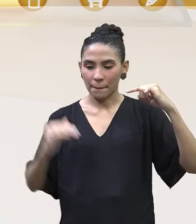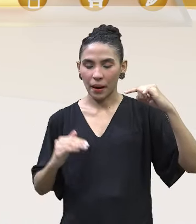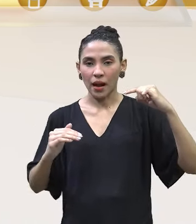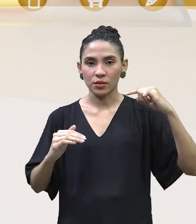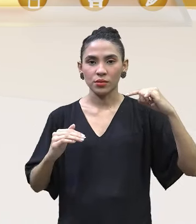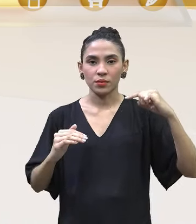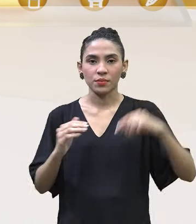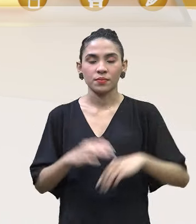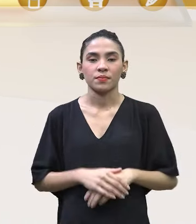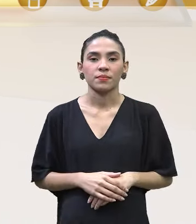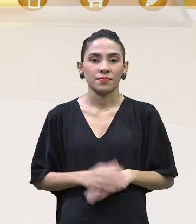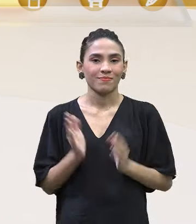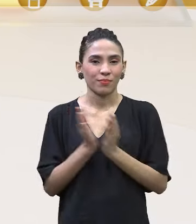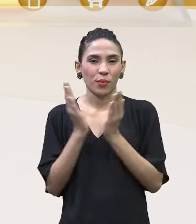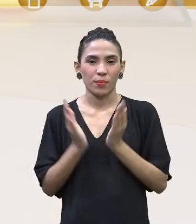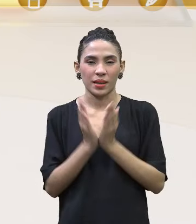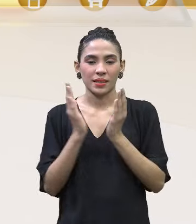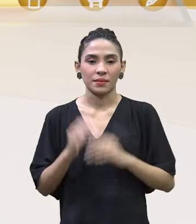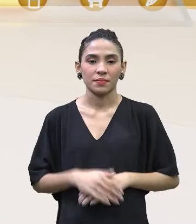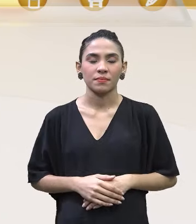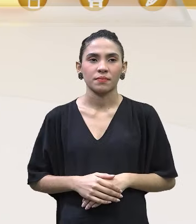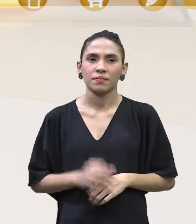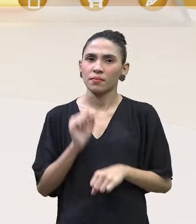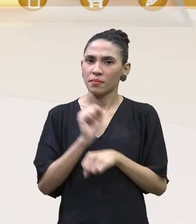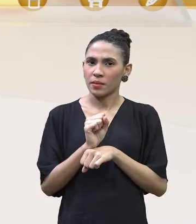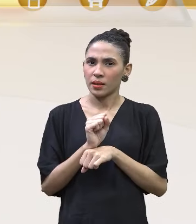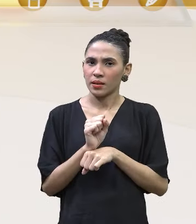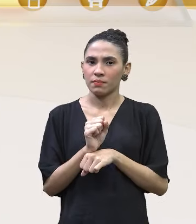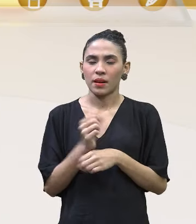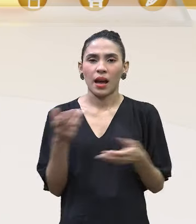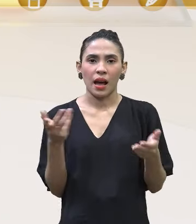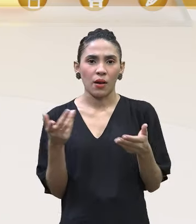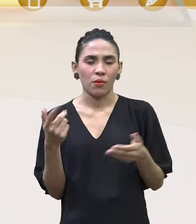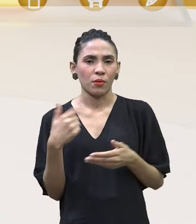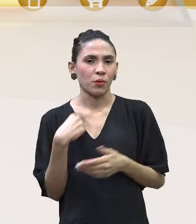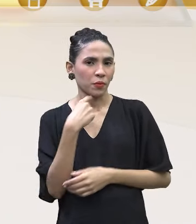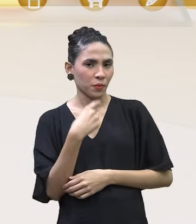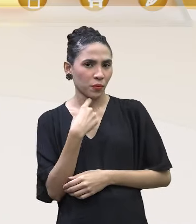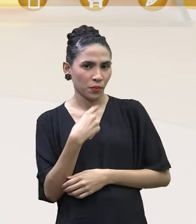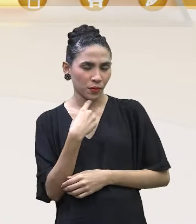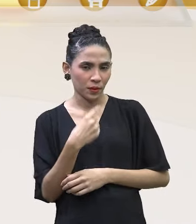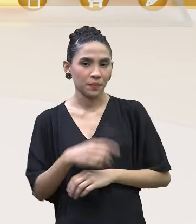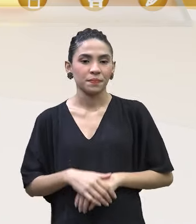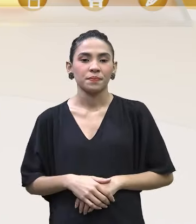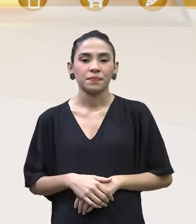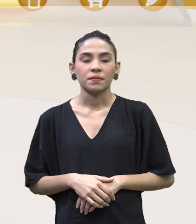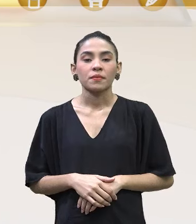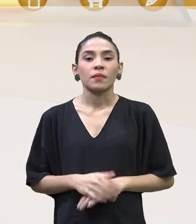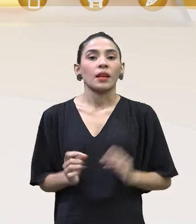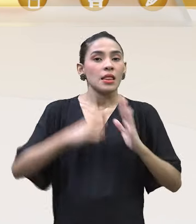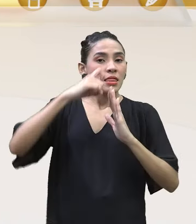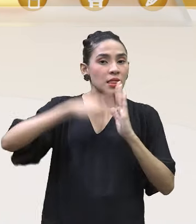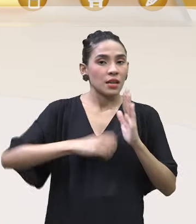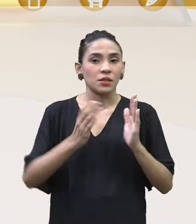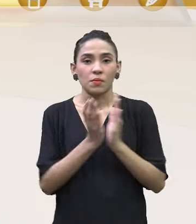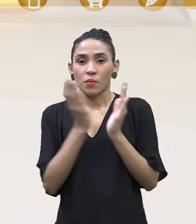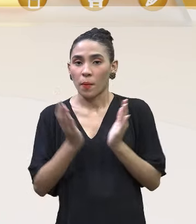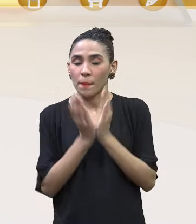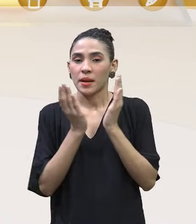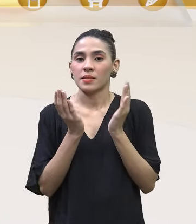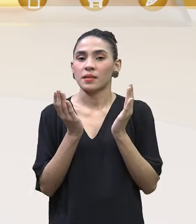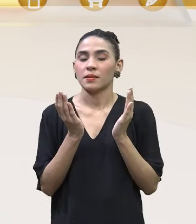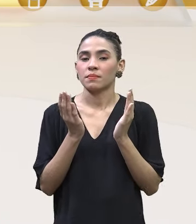linha na linha de pobreza Tá bom Pera aí agora eu venho no meu momento aluna vamos lá posso então a taxa de pobreza assim pra gente